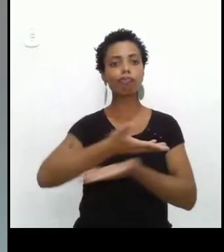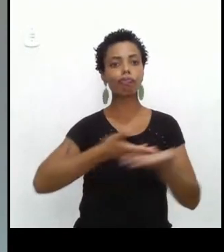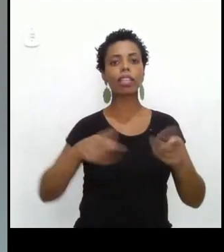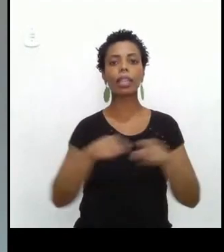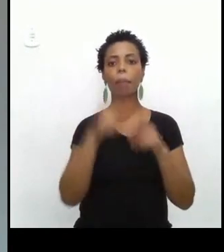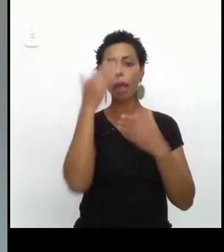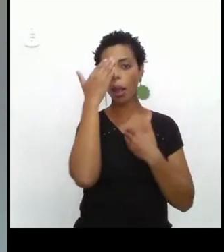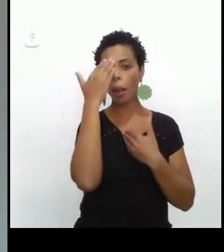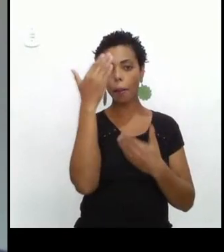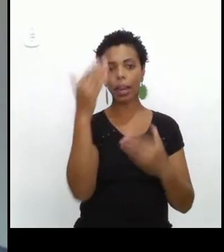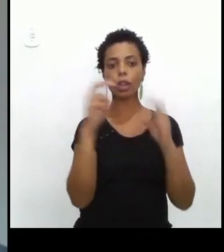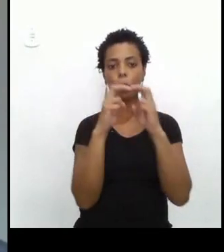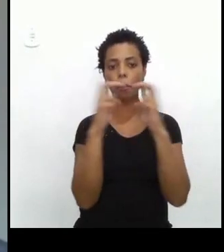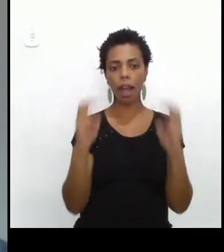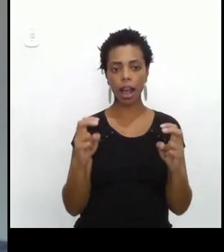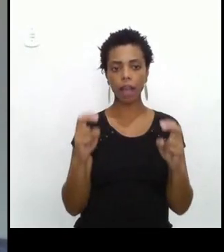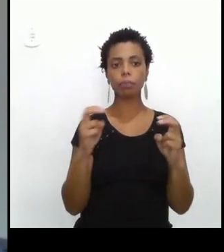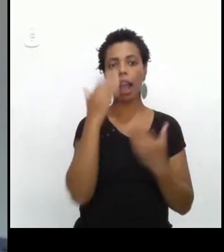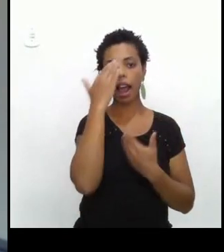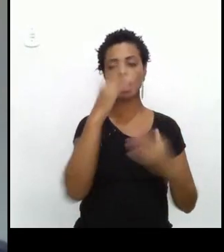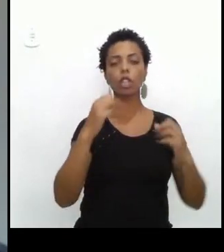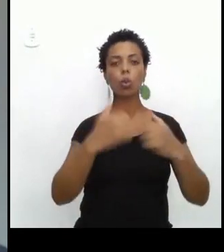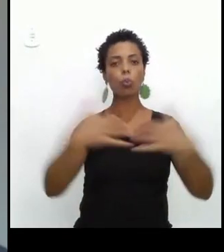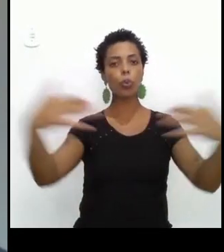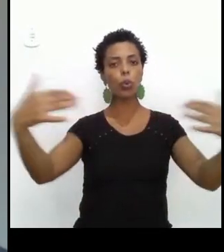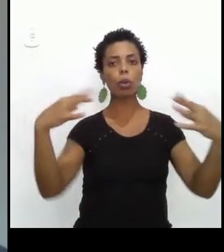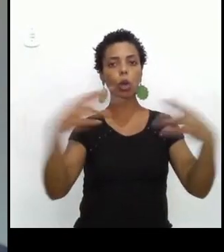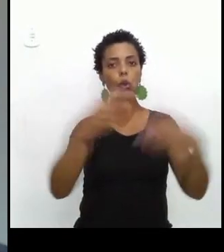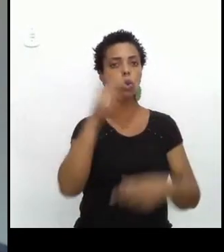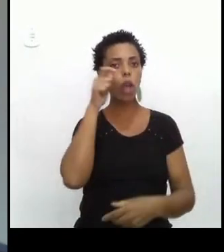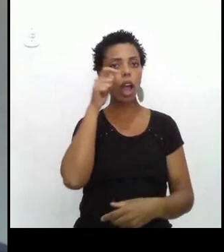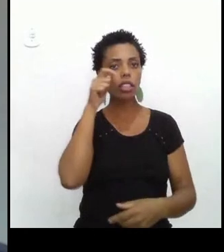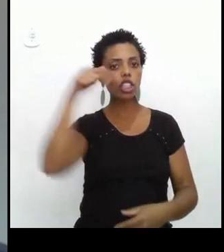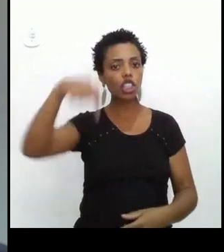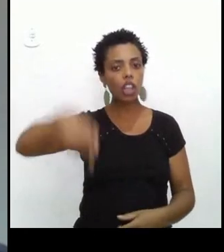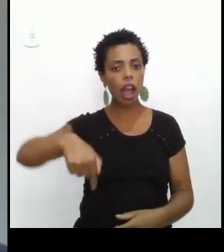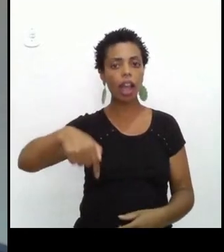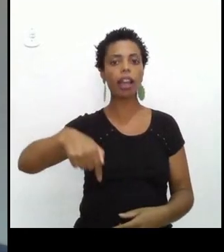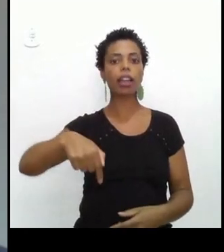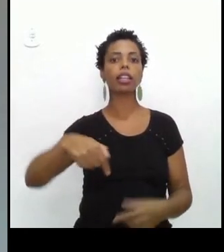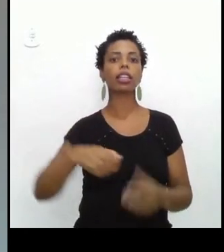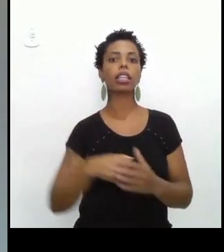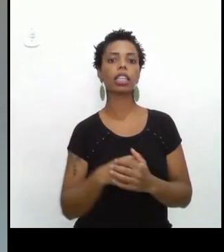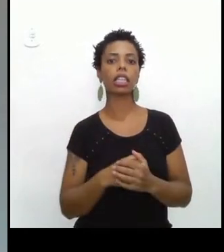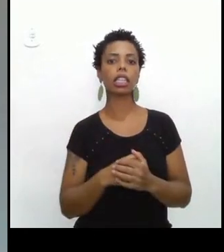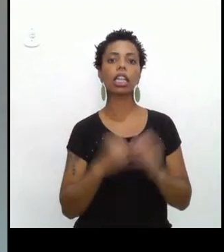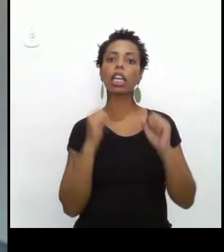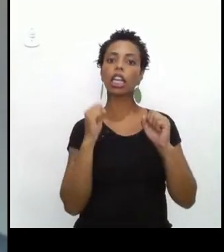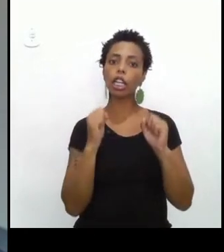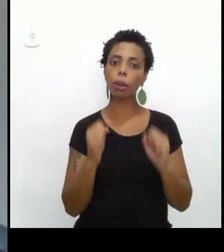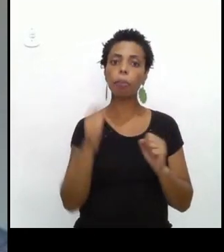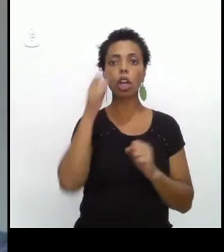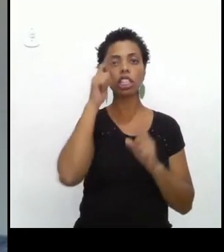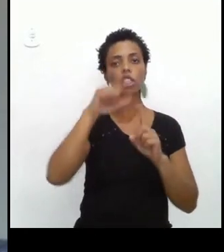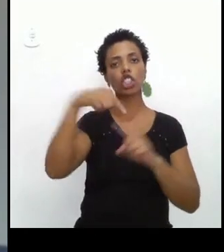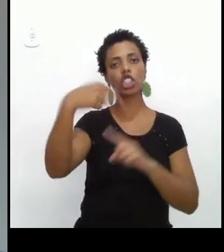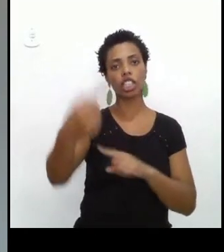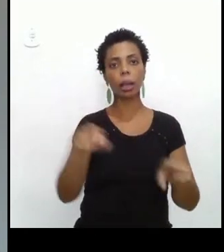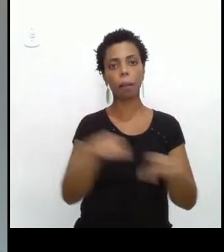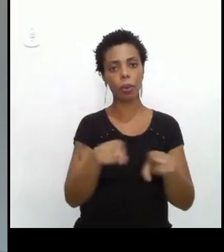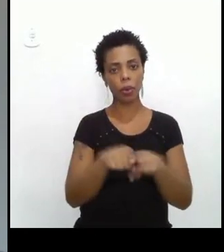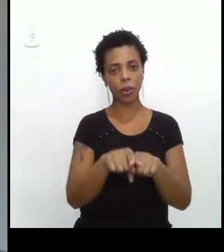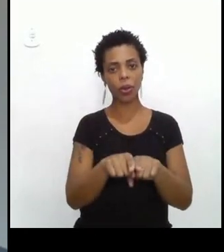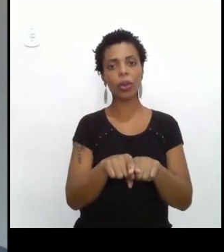também nome do MASP todo público que nos assistiu e que pode assistir ainda depois o senhor